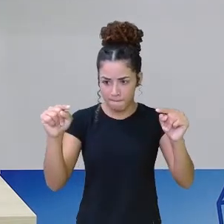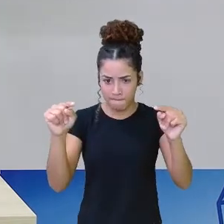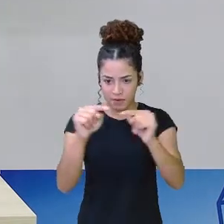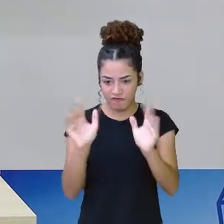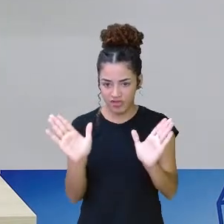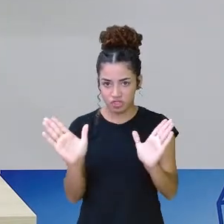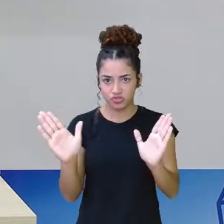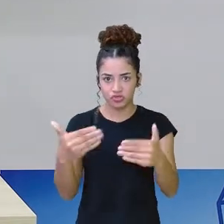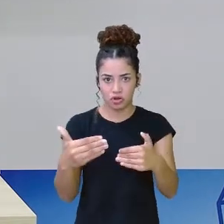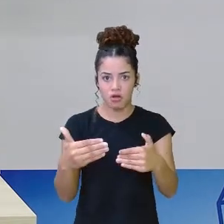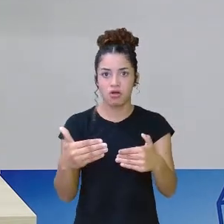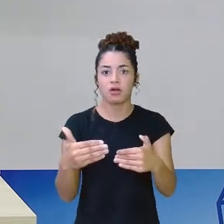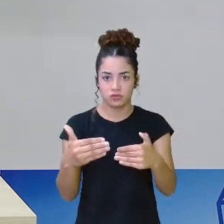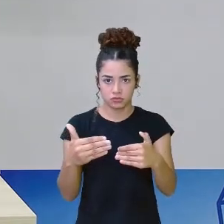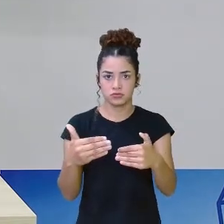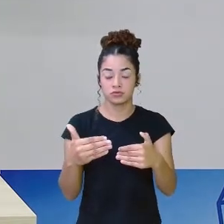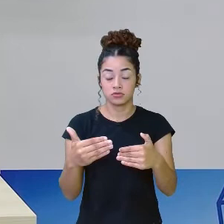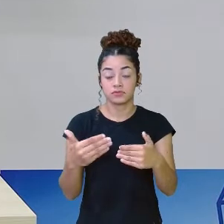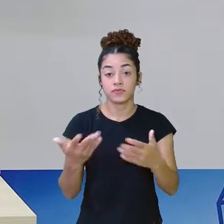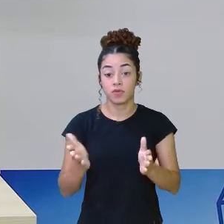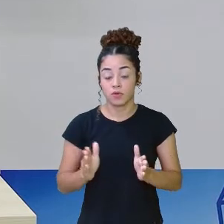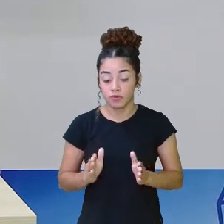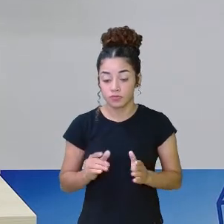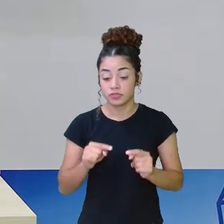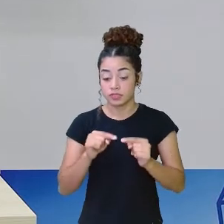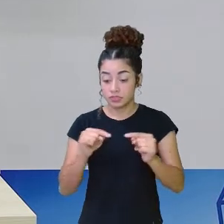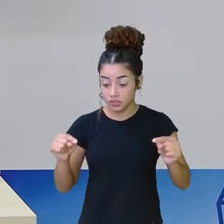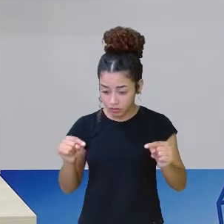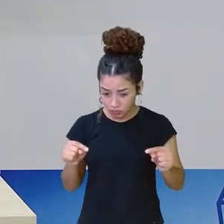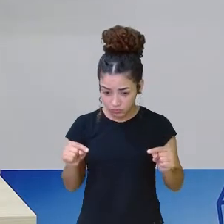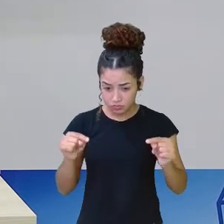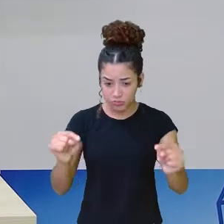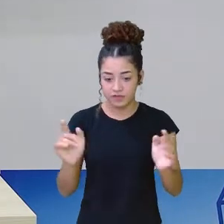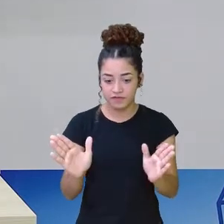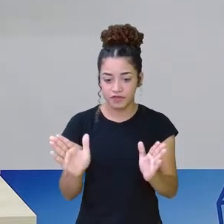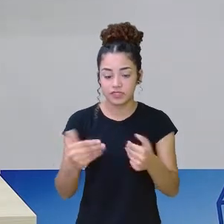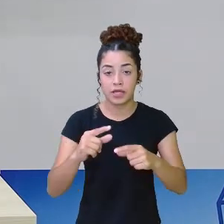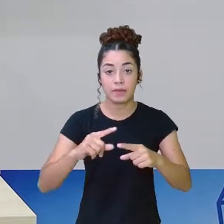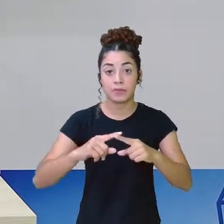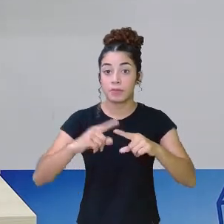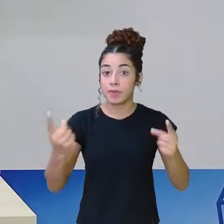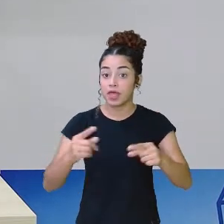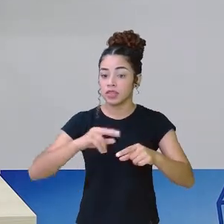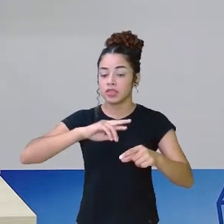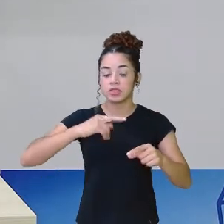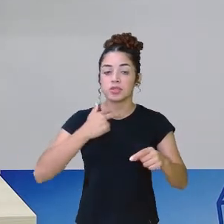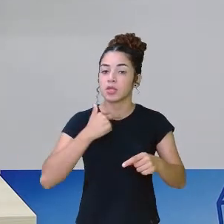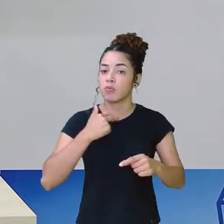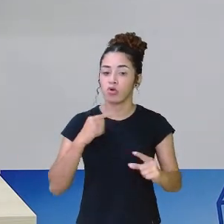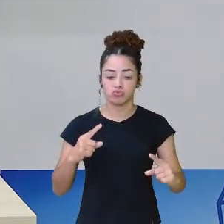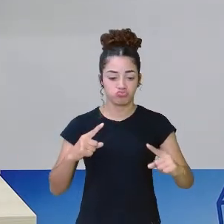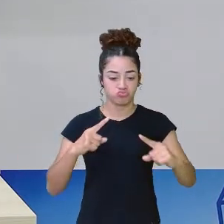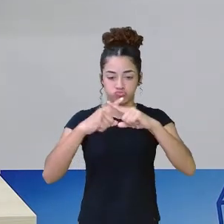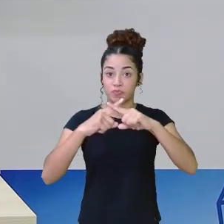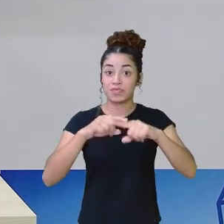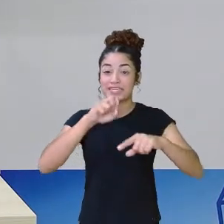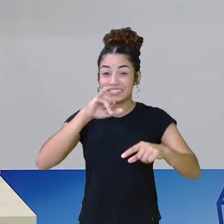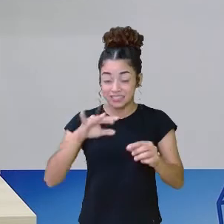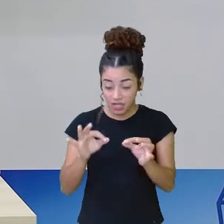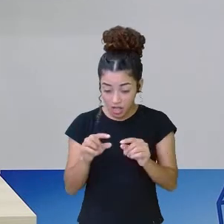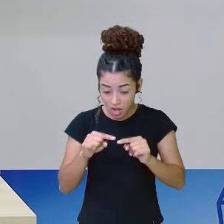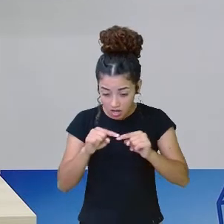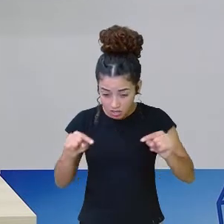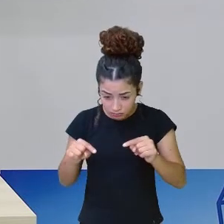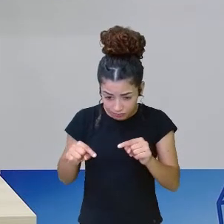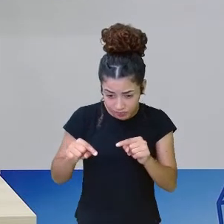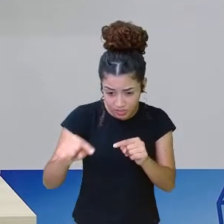retas fechados. Os segmentos são fechados, mas não se cruzam. Se as linhas se